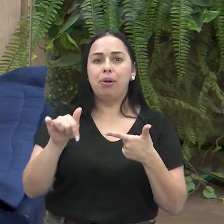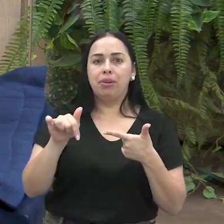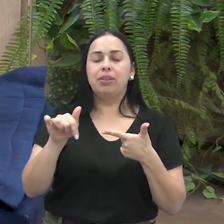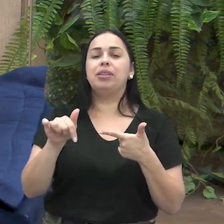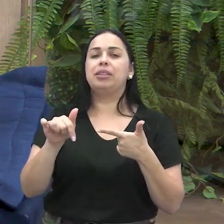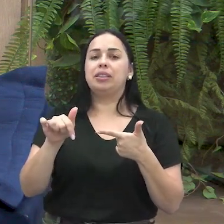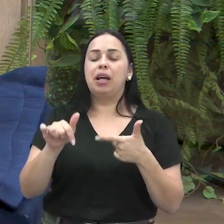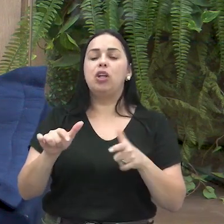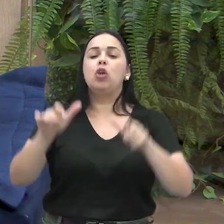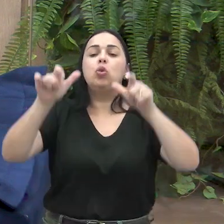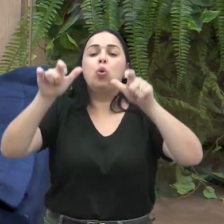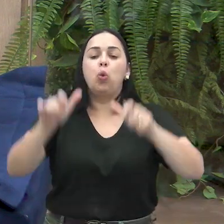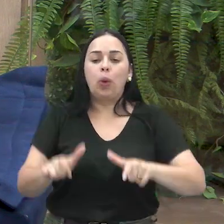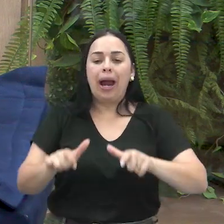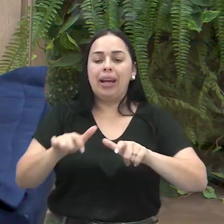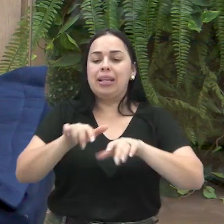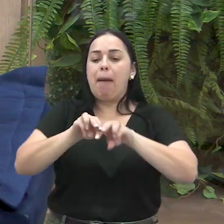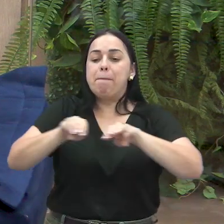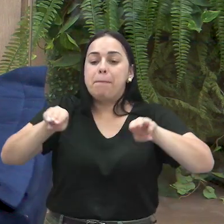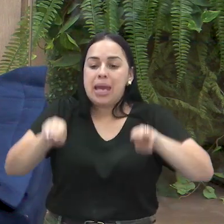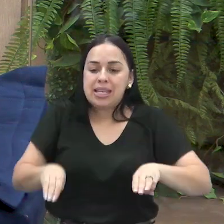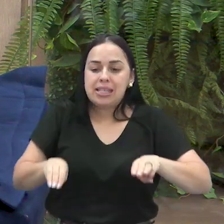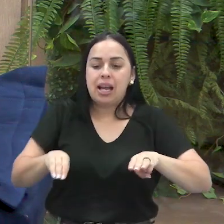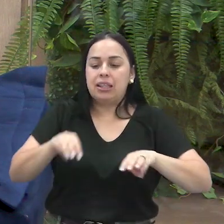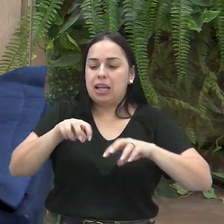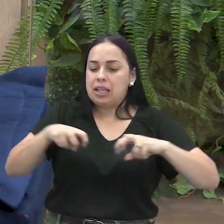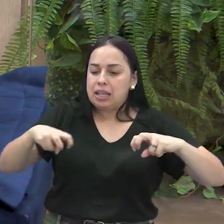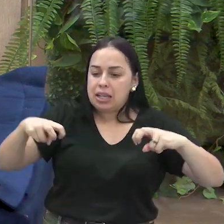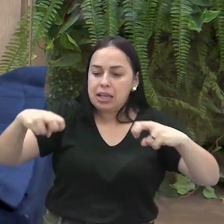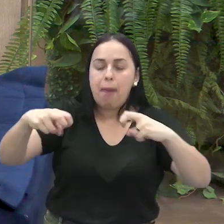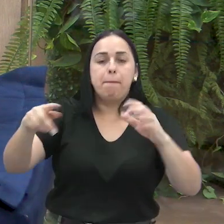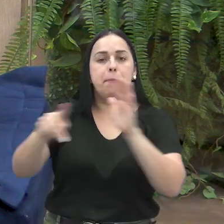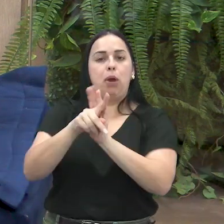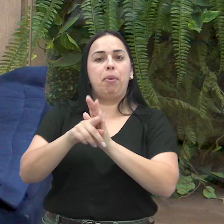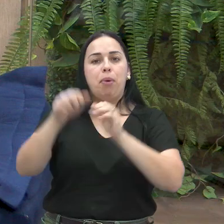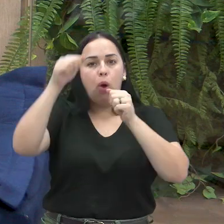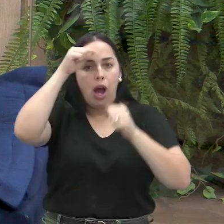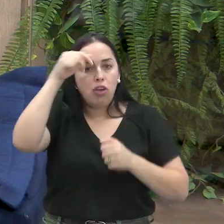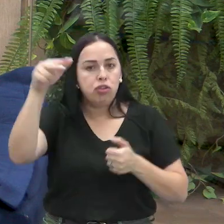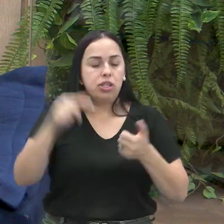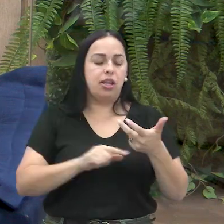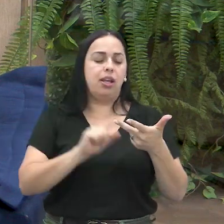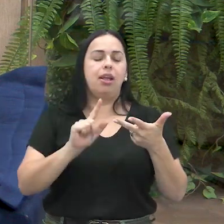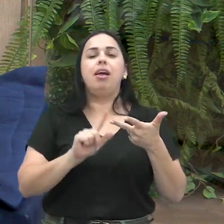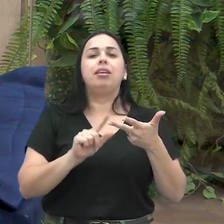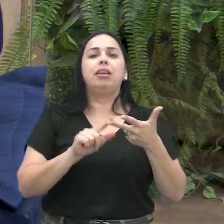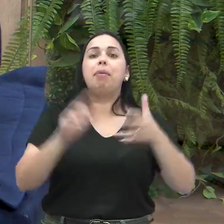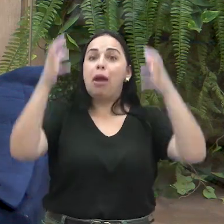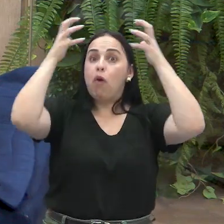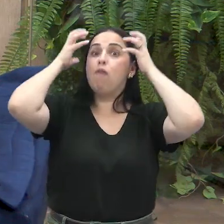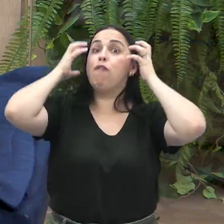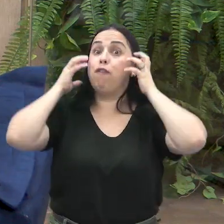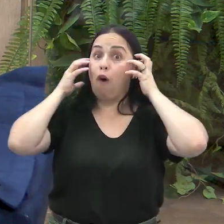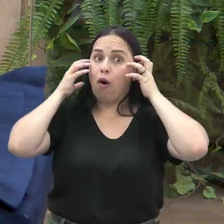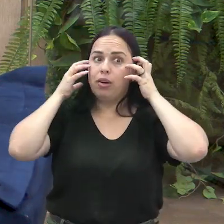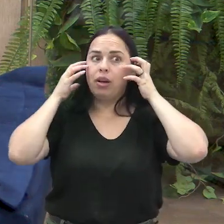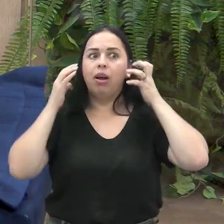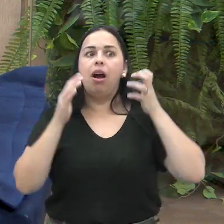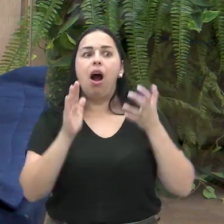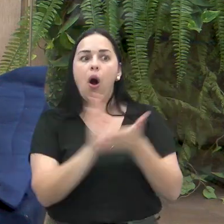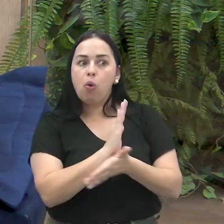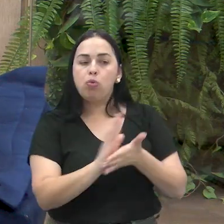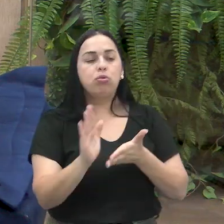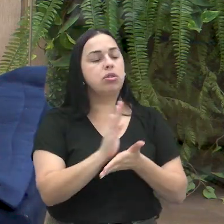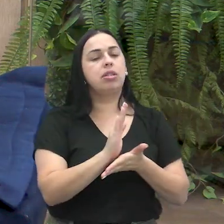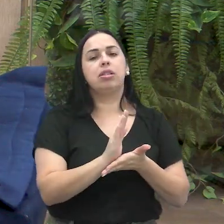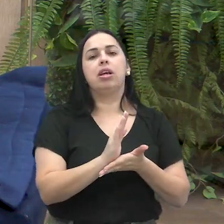também uma mesa na praça de alimentação, direcionar para os autistas, a vaga no estacionamento, começa a ter o fone também para aqueles autistas